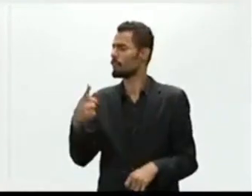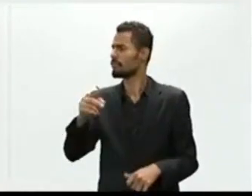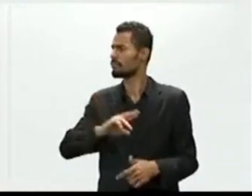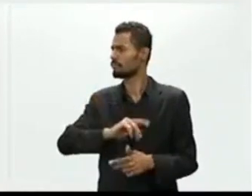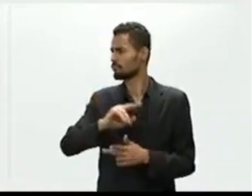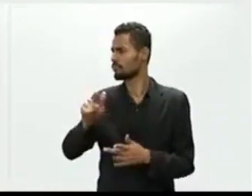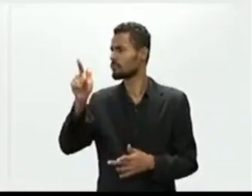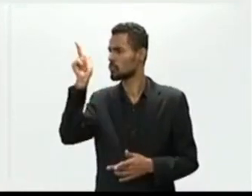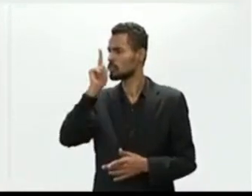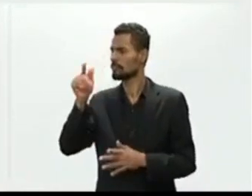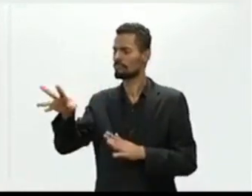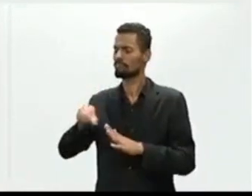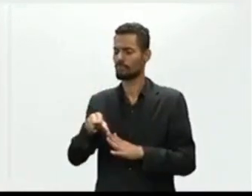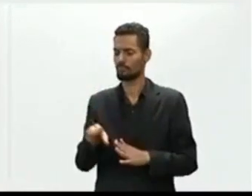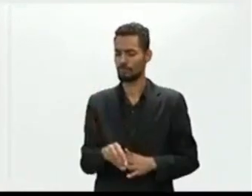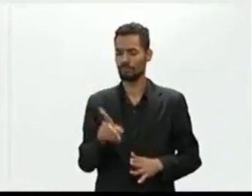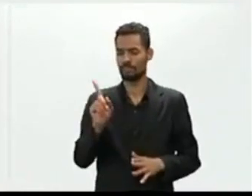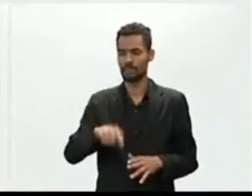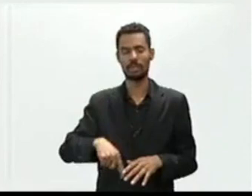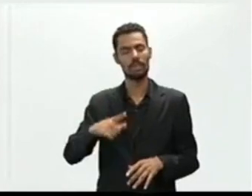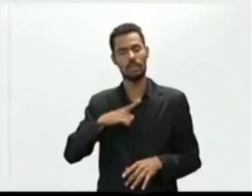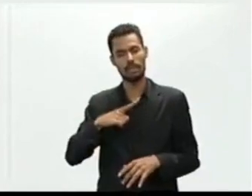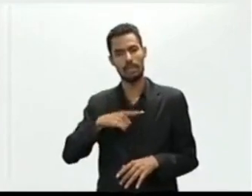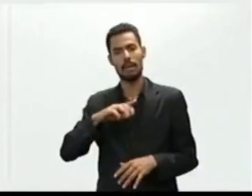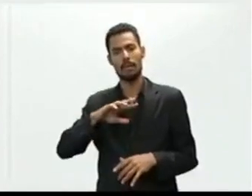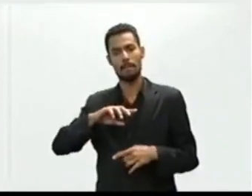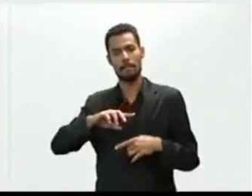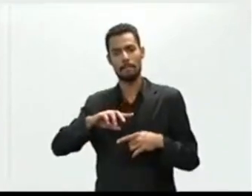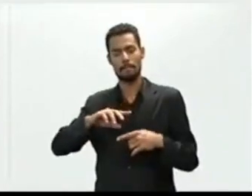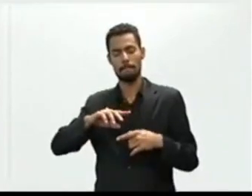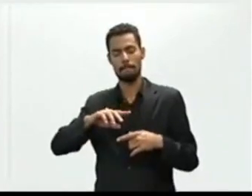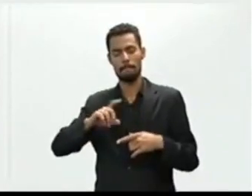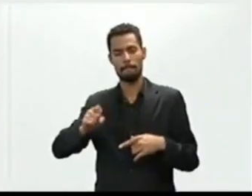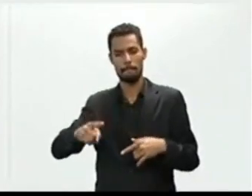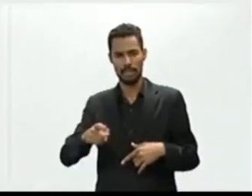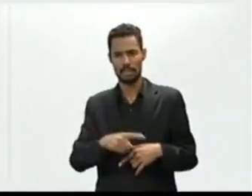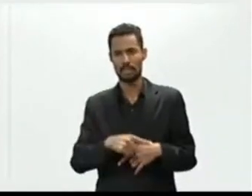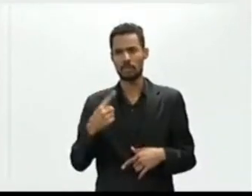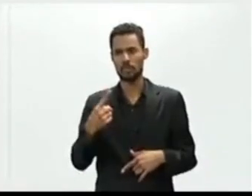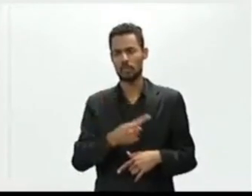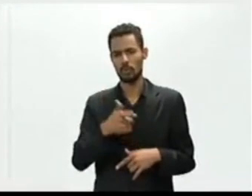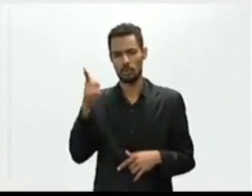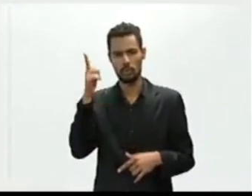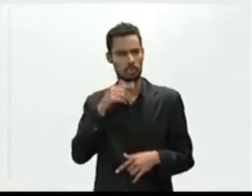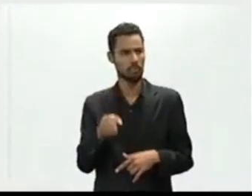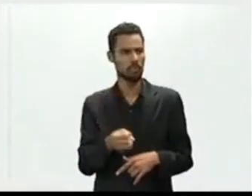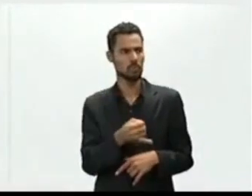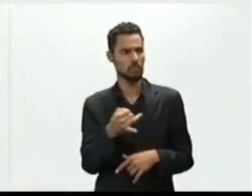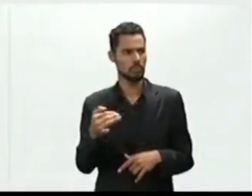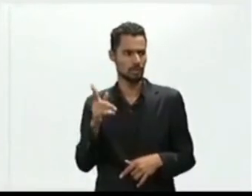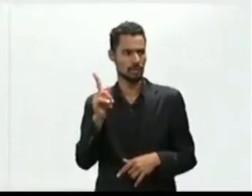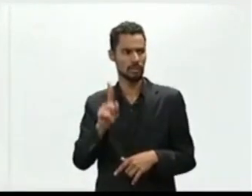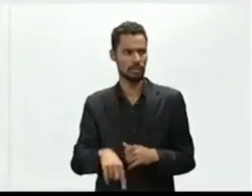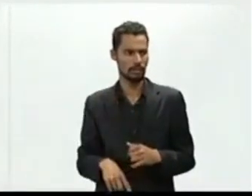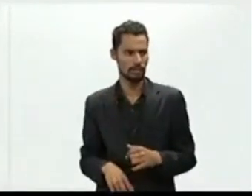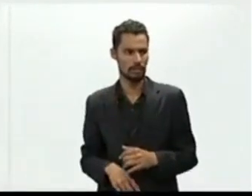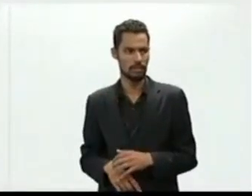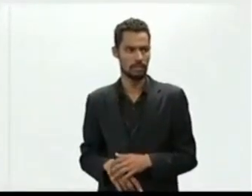aí eu consigo extrair esse DNA dessas bactérias, tá? É assim que a gente consegue quantidade do nosso gene.